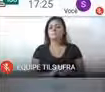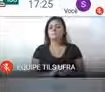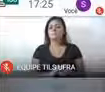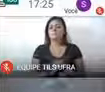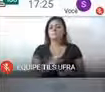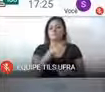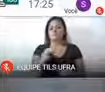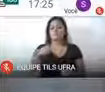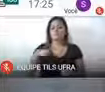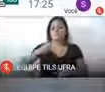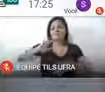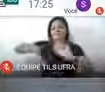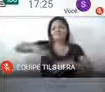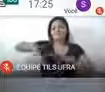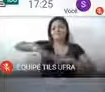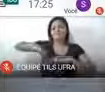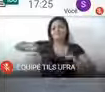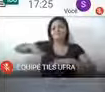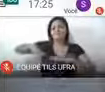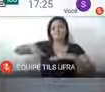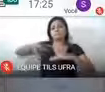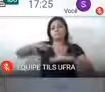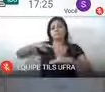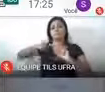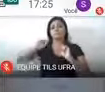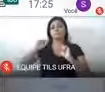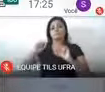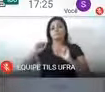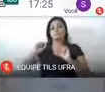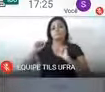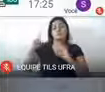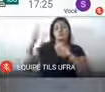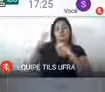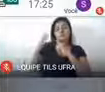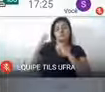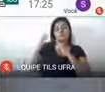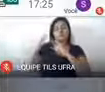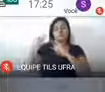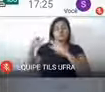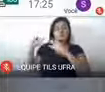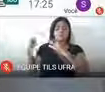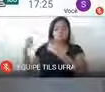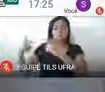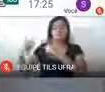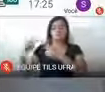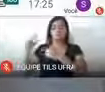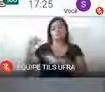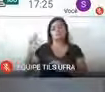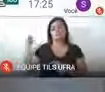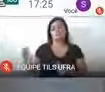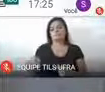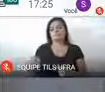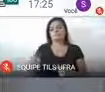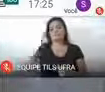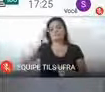tambores, né, que têm origem justamente da tradição africana. Né. Então,